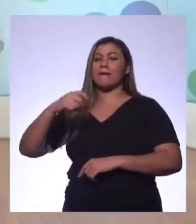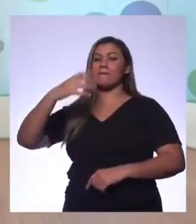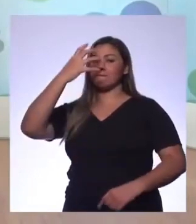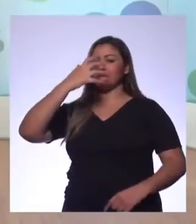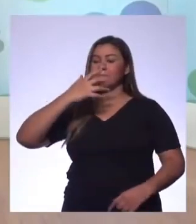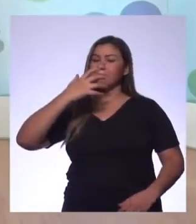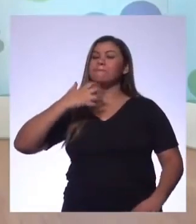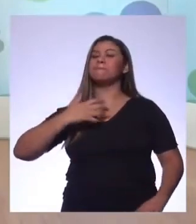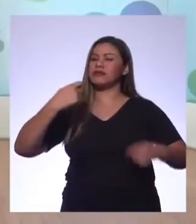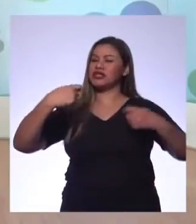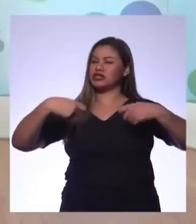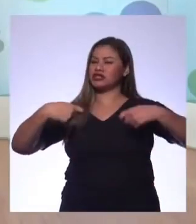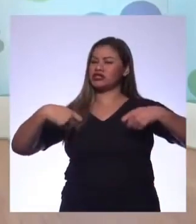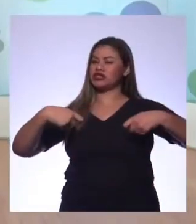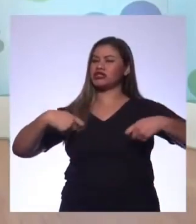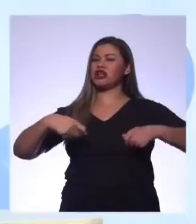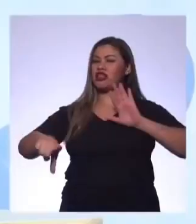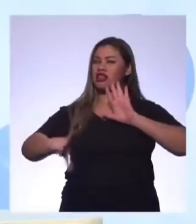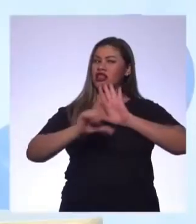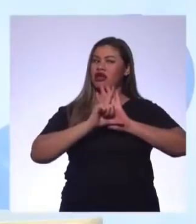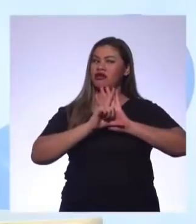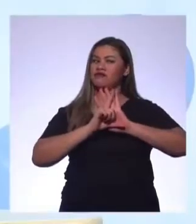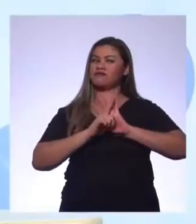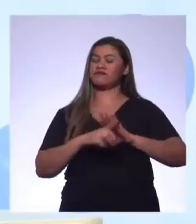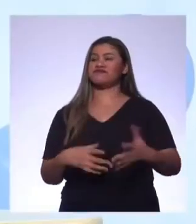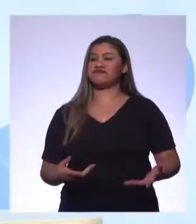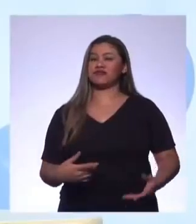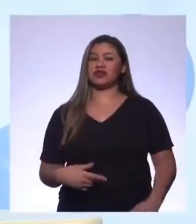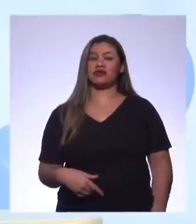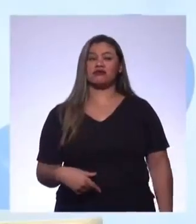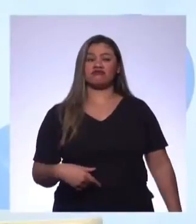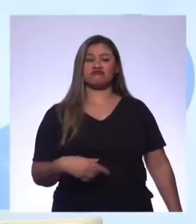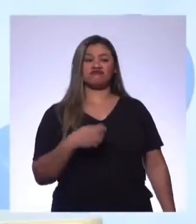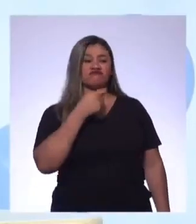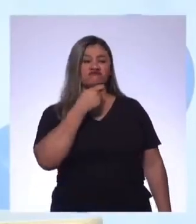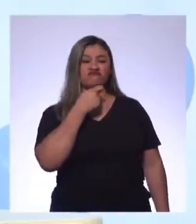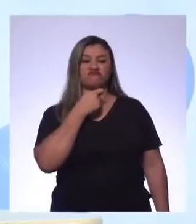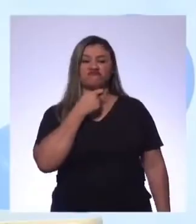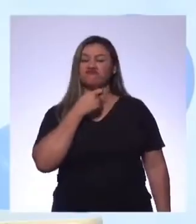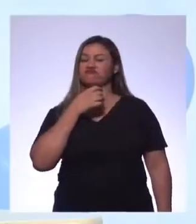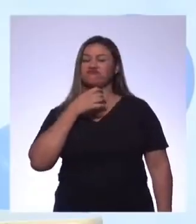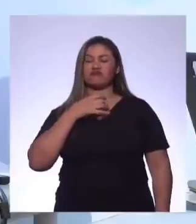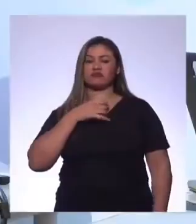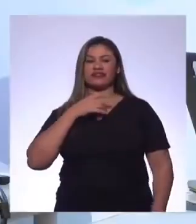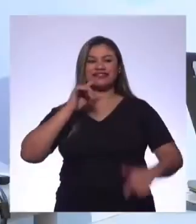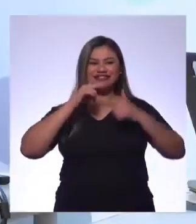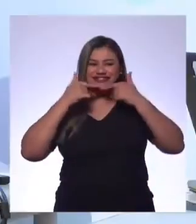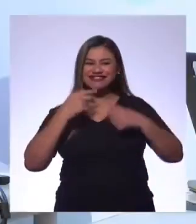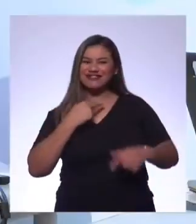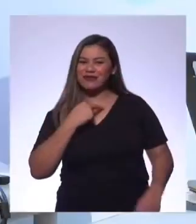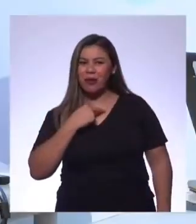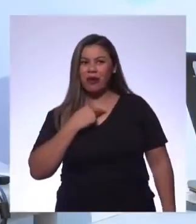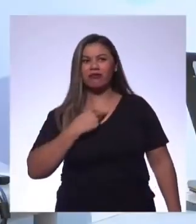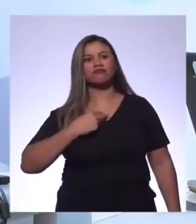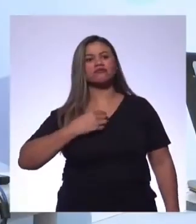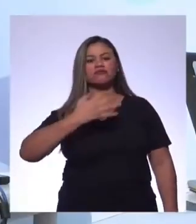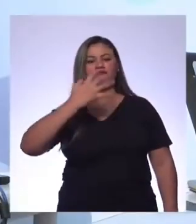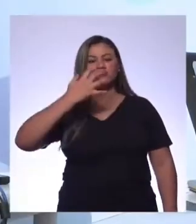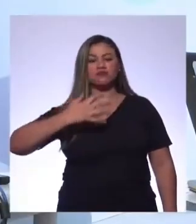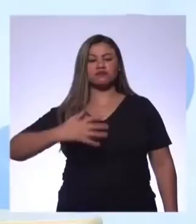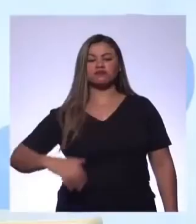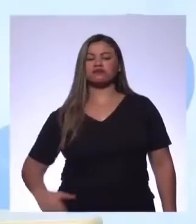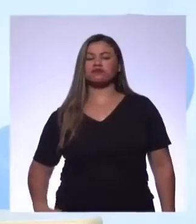a aula é séria. Ok, É sobre lei. Ó, você já e tá eu querendo menos rir. ainda vou sorrir, eu já não sorrio Não, você já tá querendo normalmente, rir. hoje menos ainda,